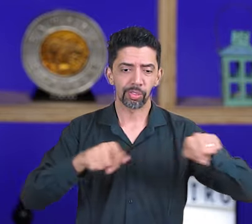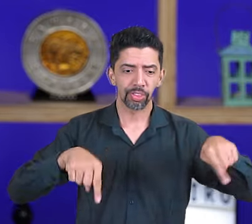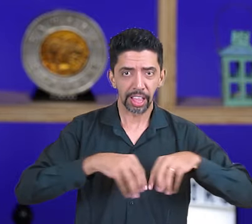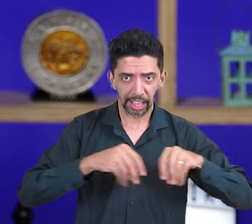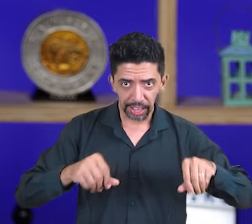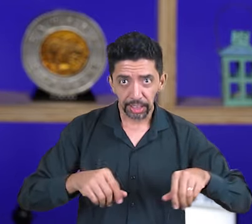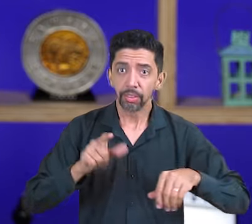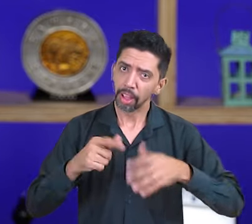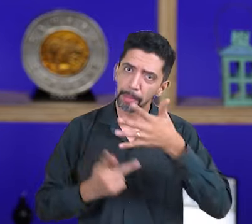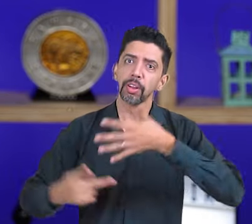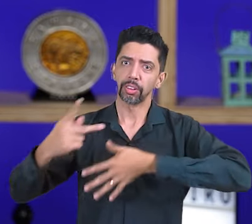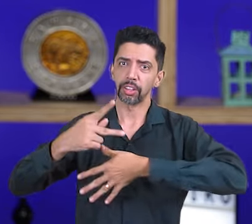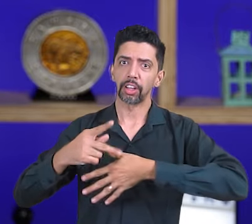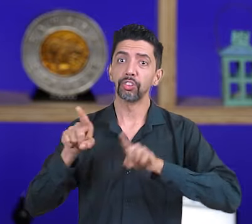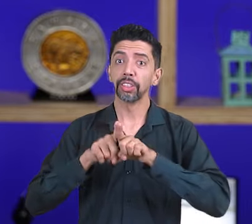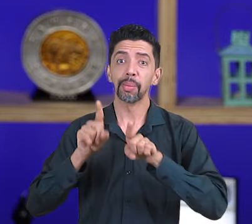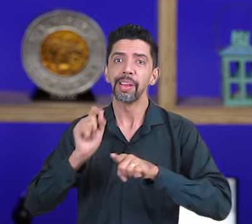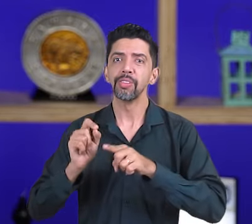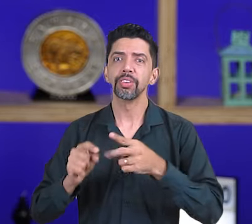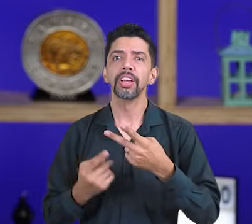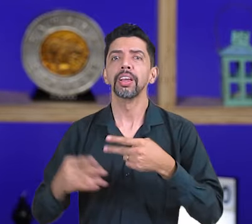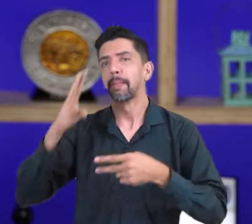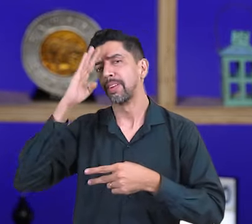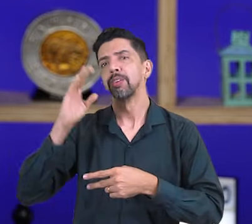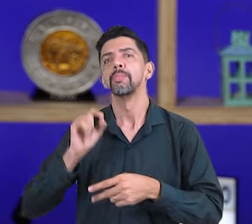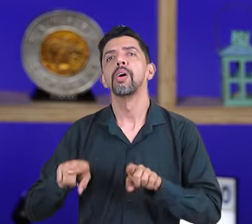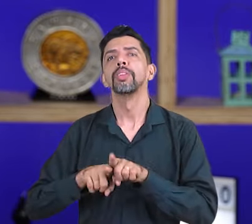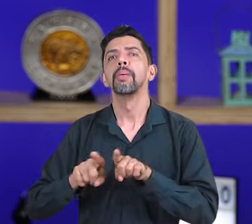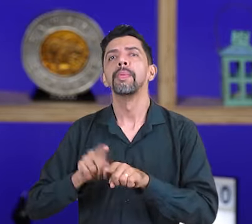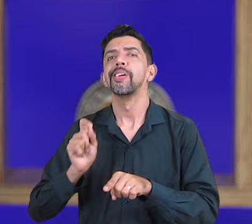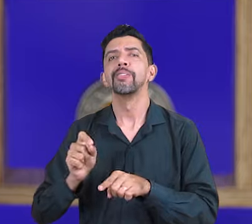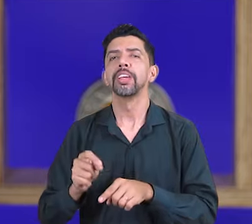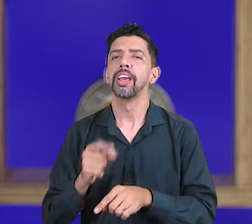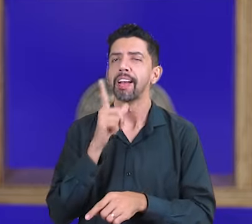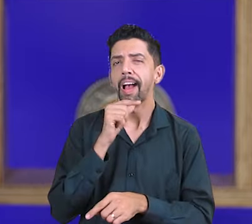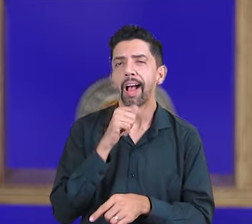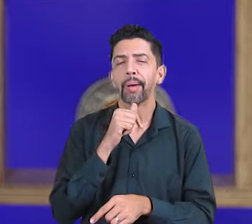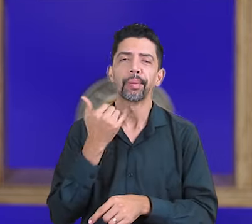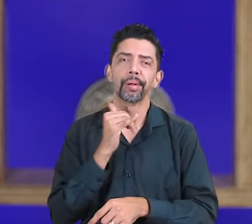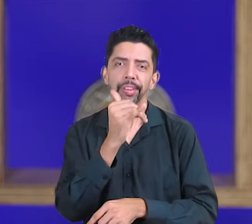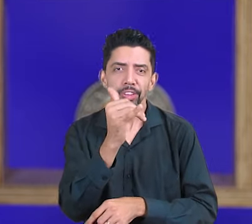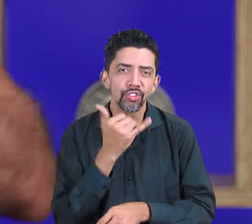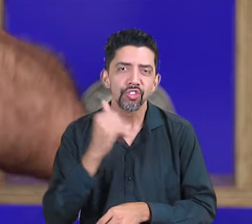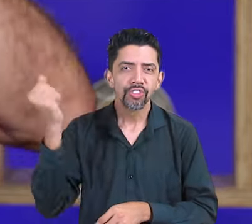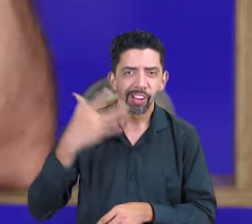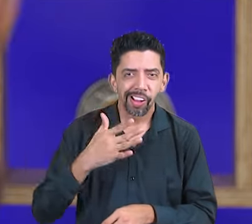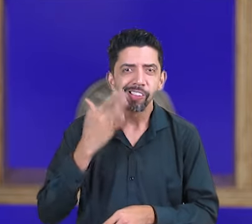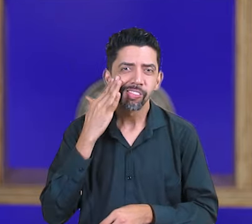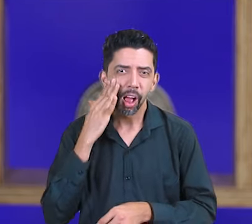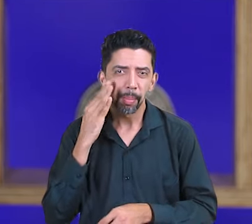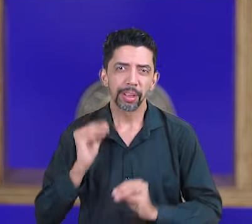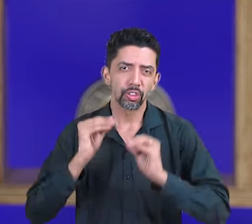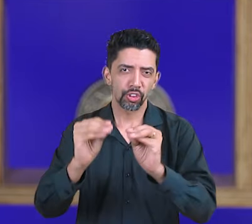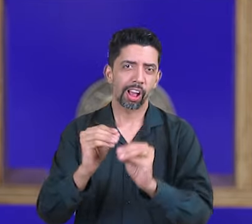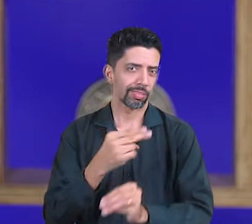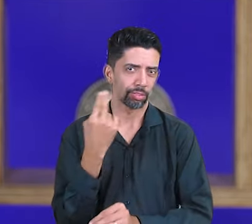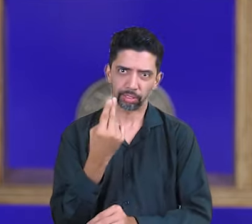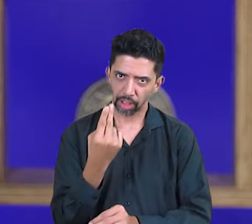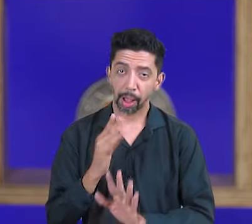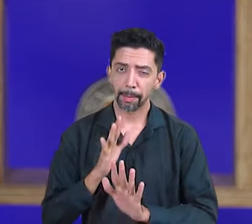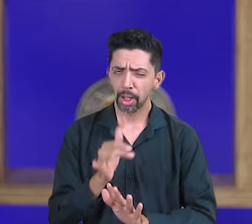essenciais, energia elétrica, água, isto não dá para deixar para depois. Mas aqueles boletos, carnês, aquelas compras que